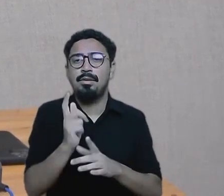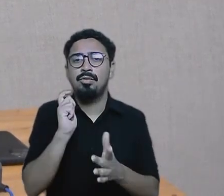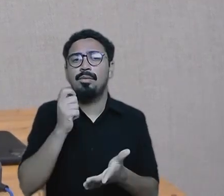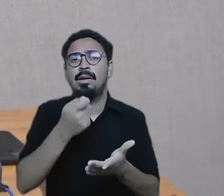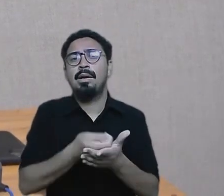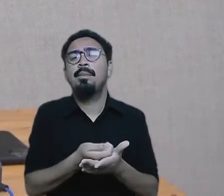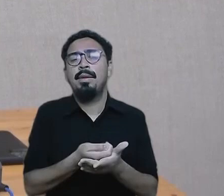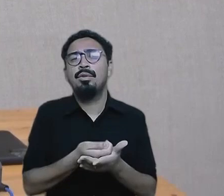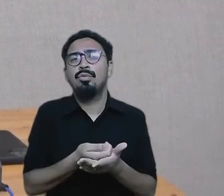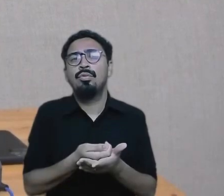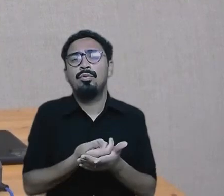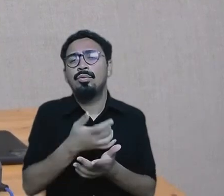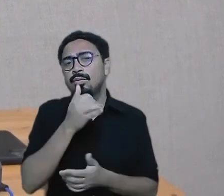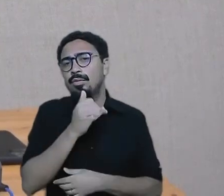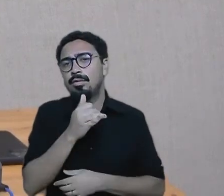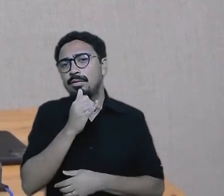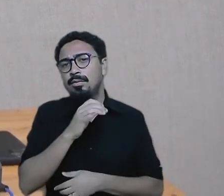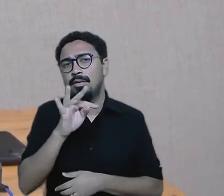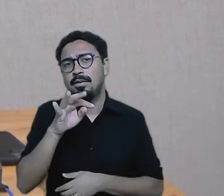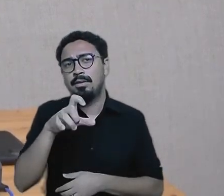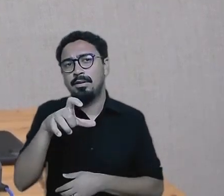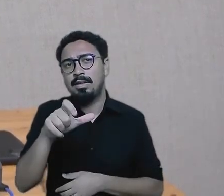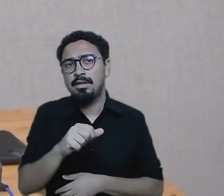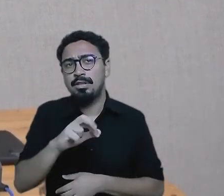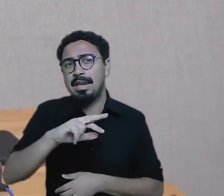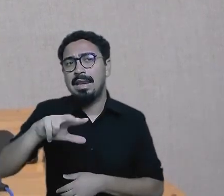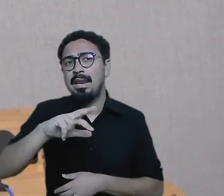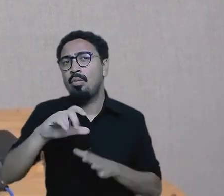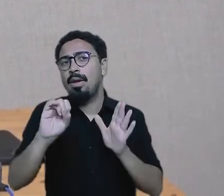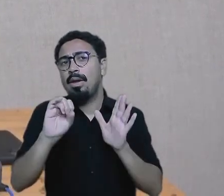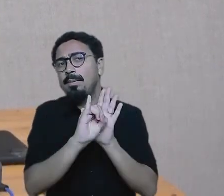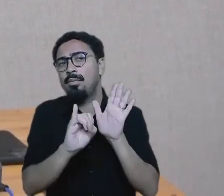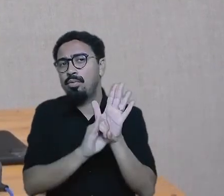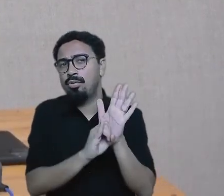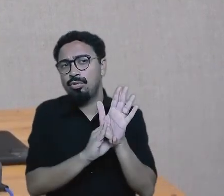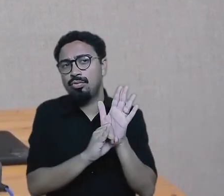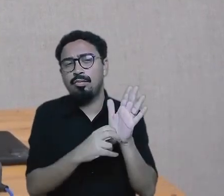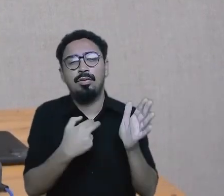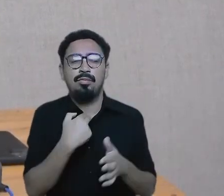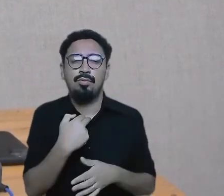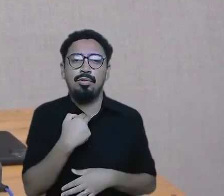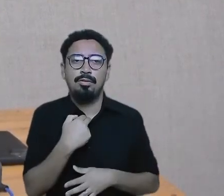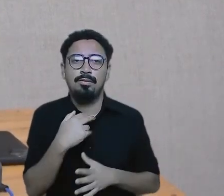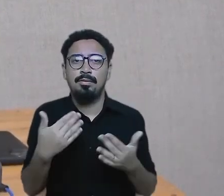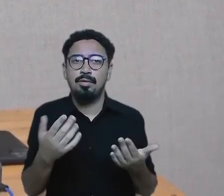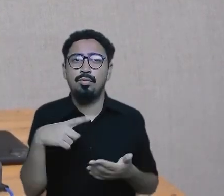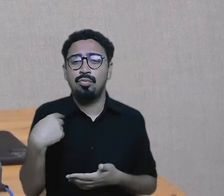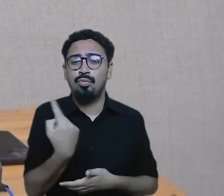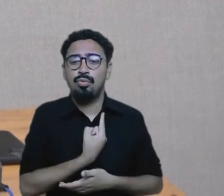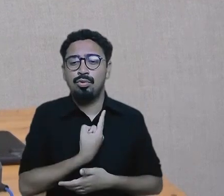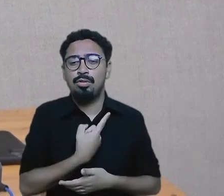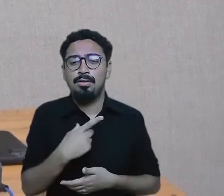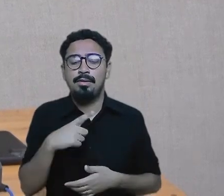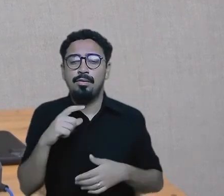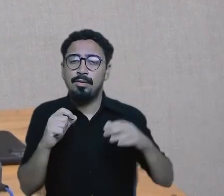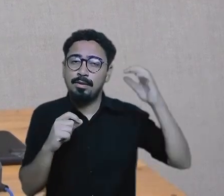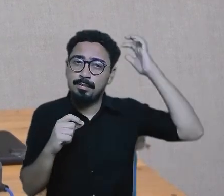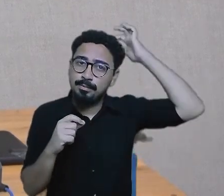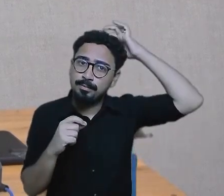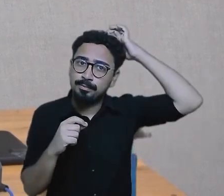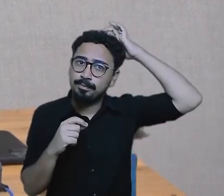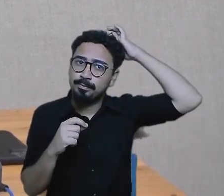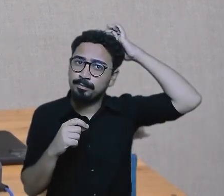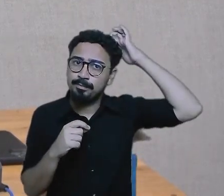a é uma taxa não é imposto não pode ser imposto nesse caso só que a gente fez uma amarra de um paradigma